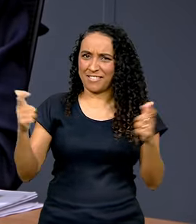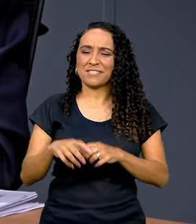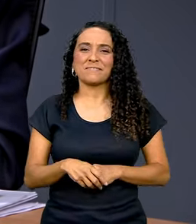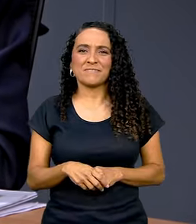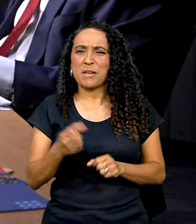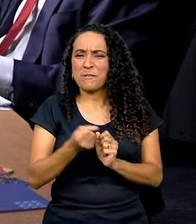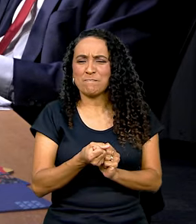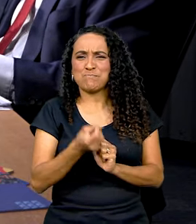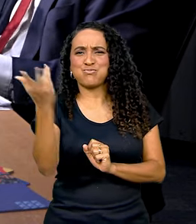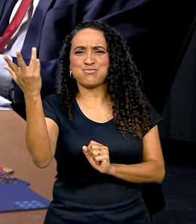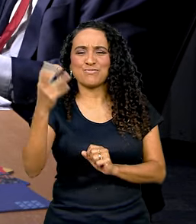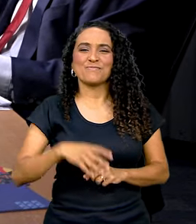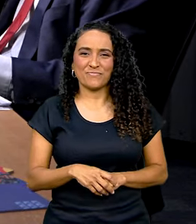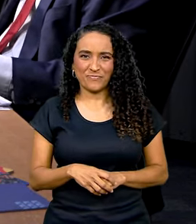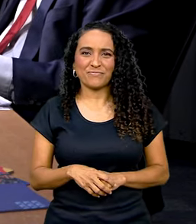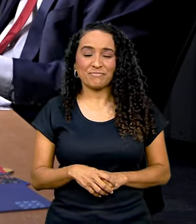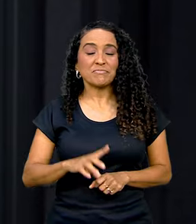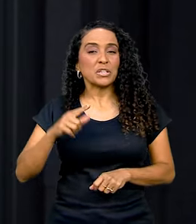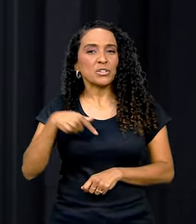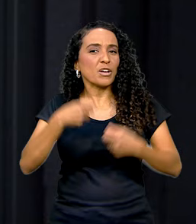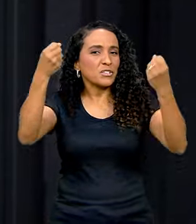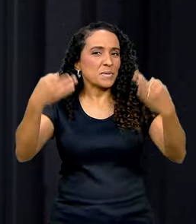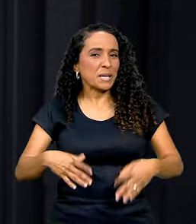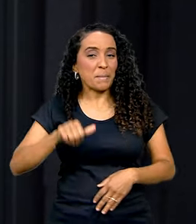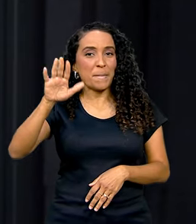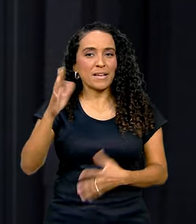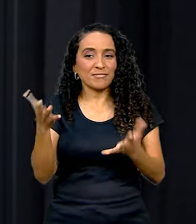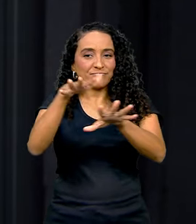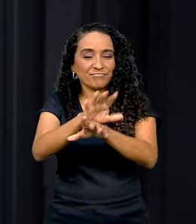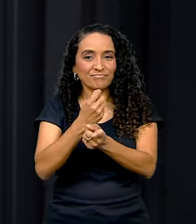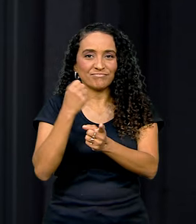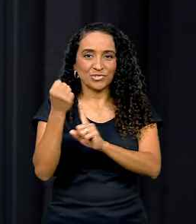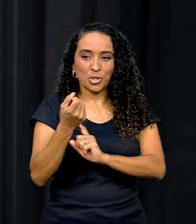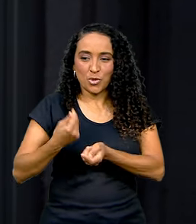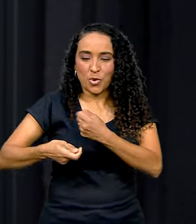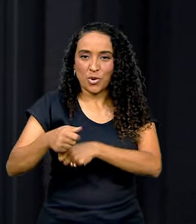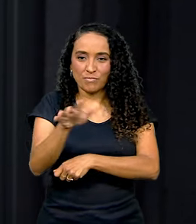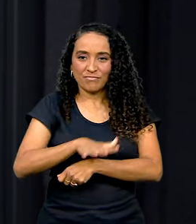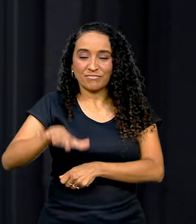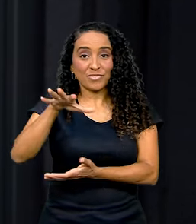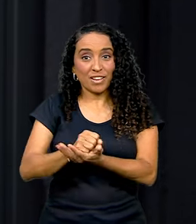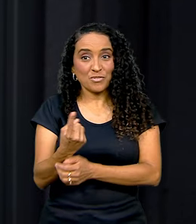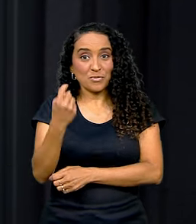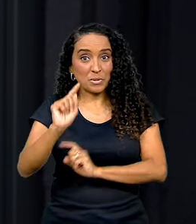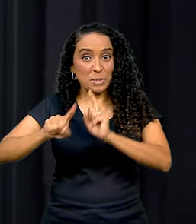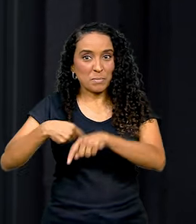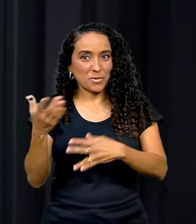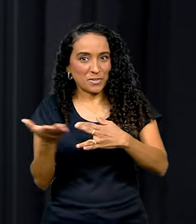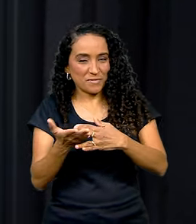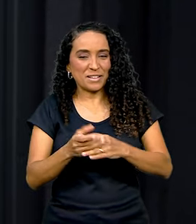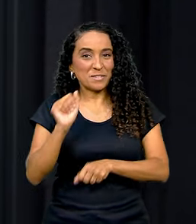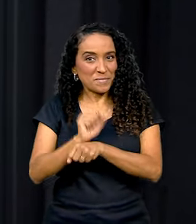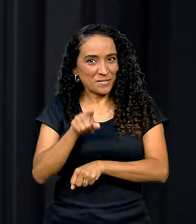empresárias do Brasil se multiplicar exatamente nós falaremos mais sobre a inclusão socioeconômica do público do cadastro único